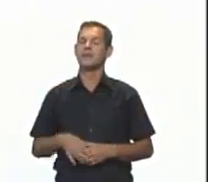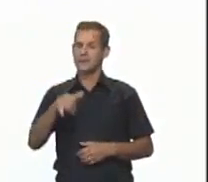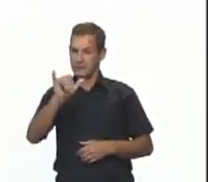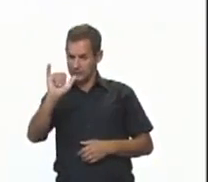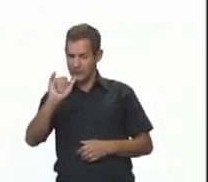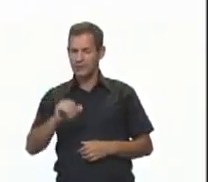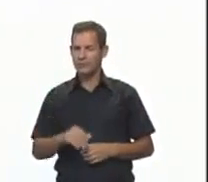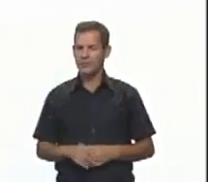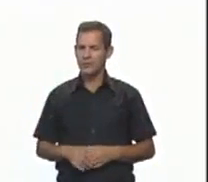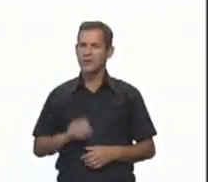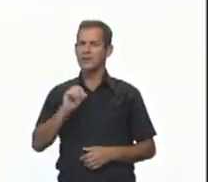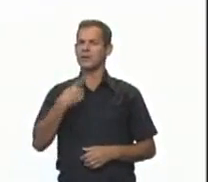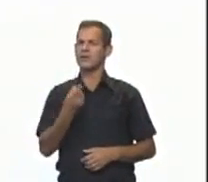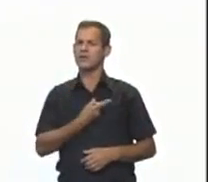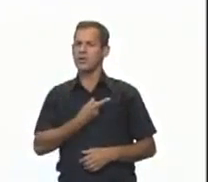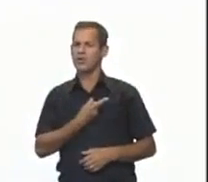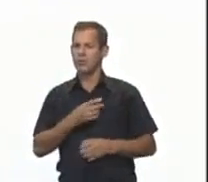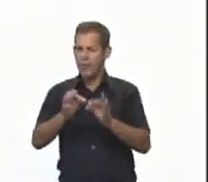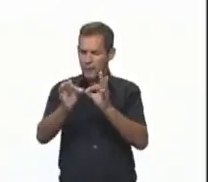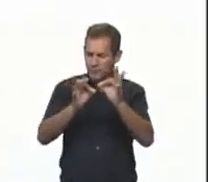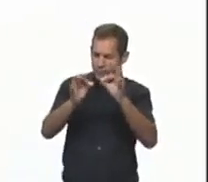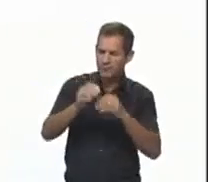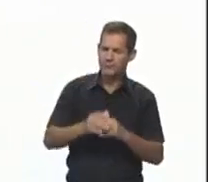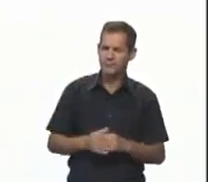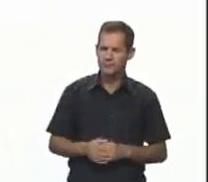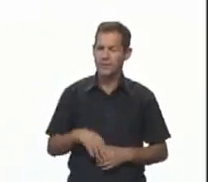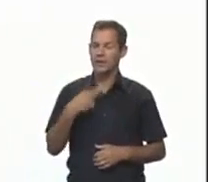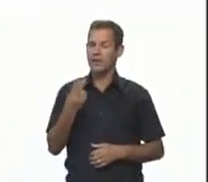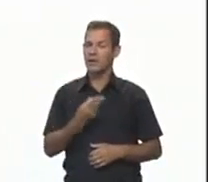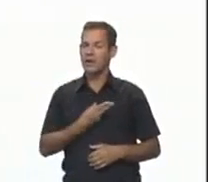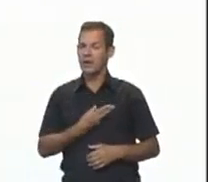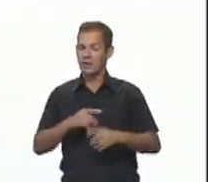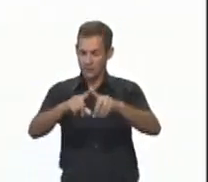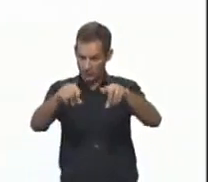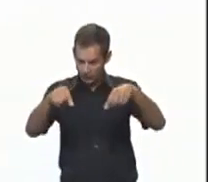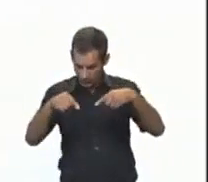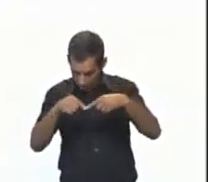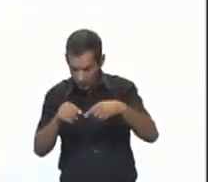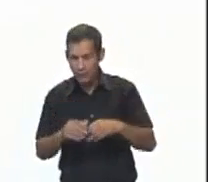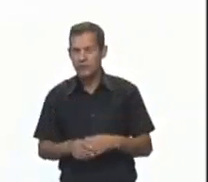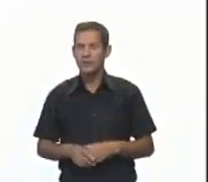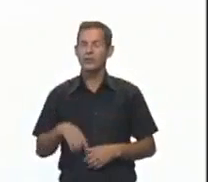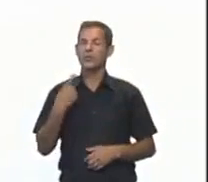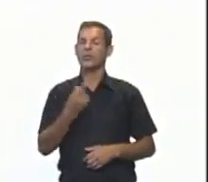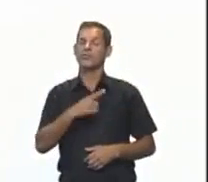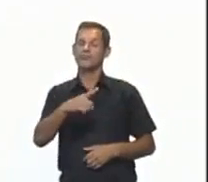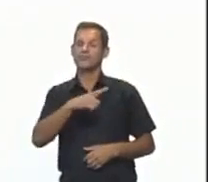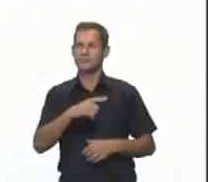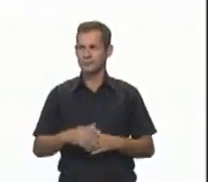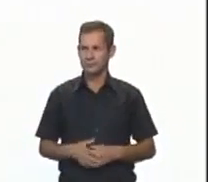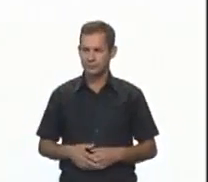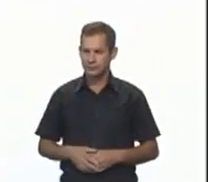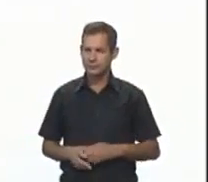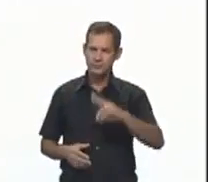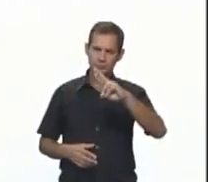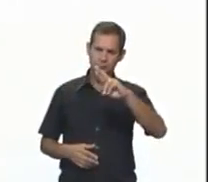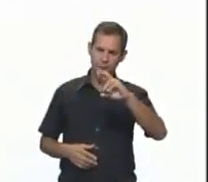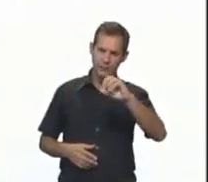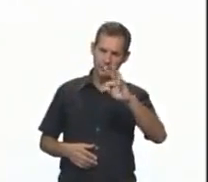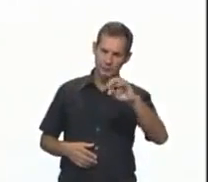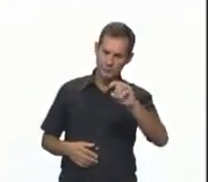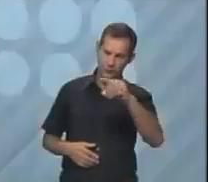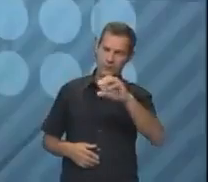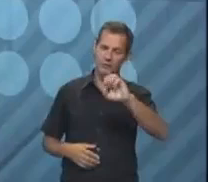dy. É assim, então, que nós vamos montar, né, as nossas regiões quando a gente tem uma rotação